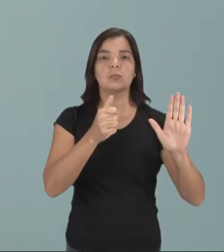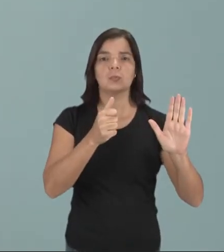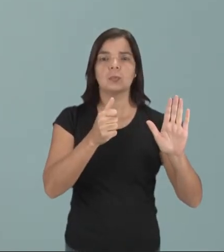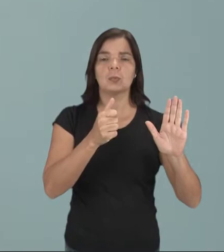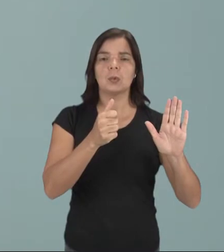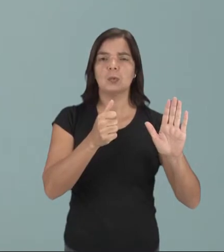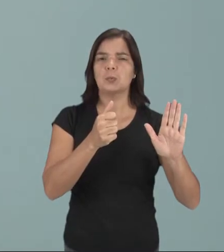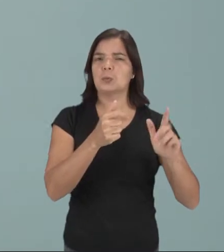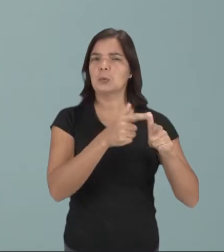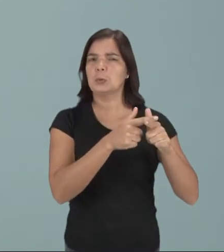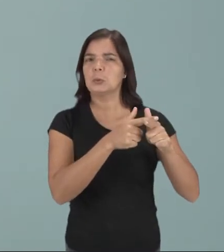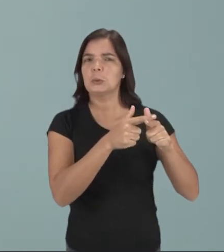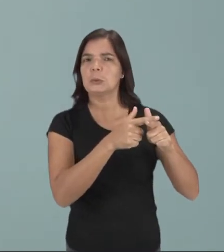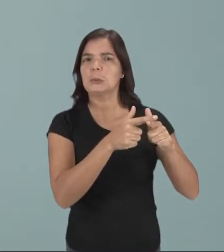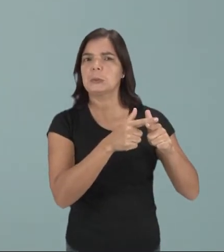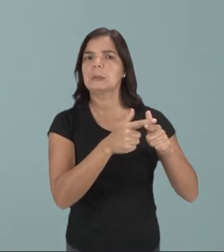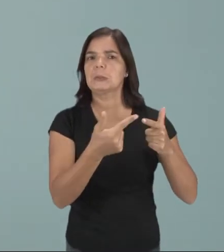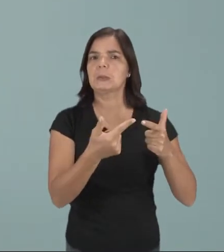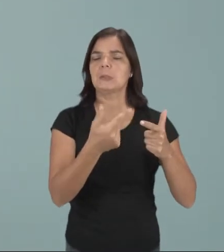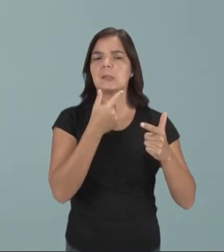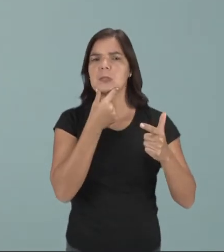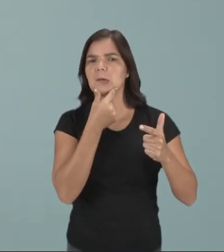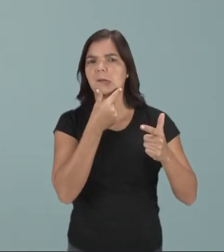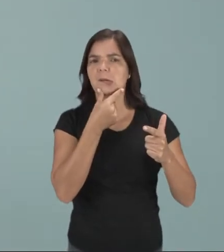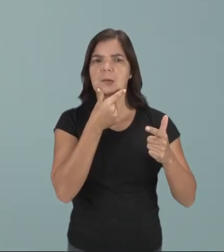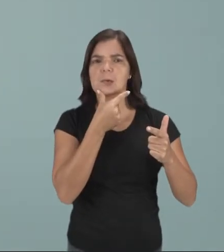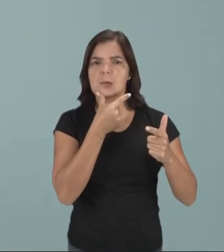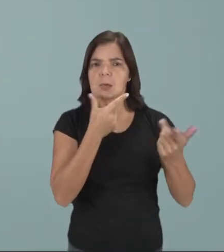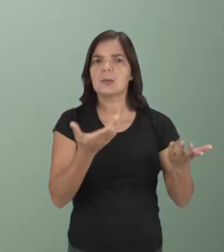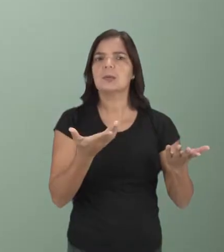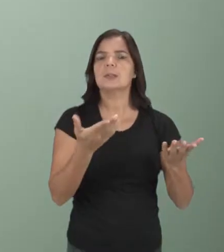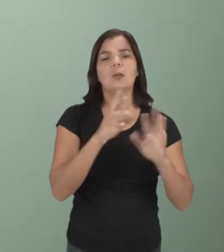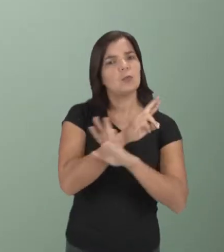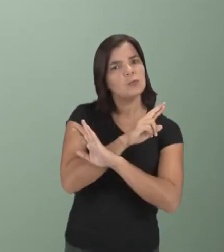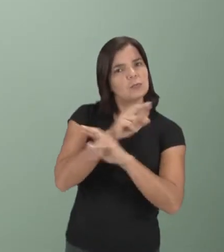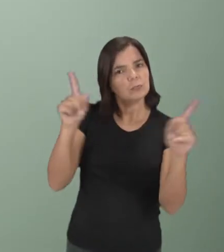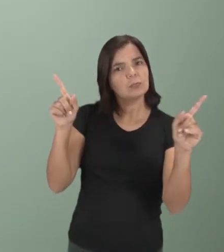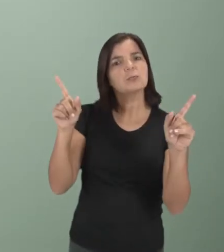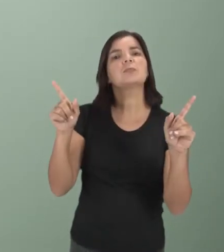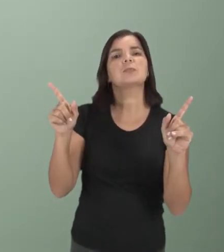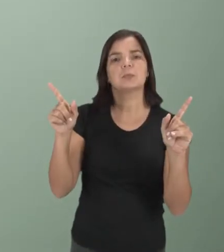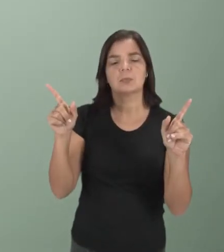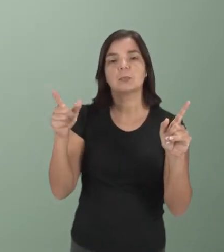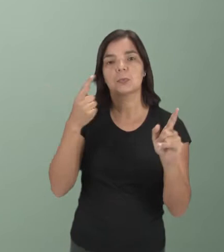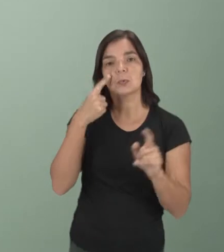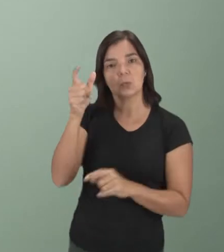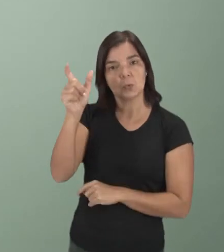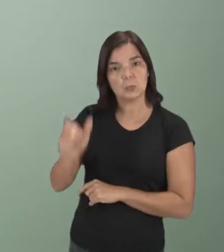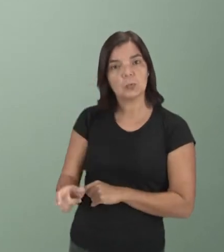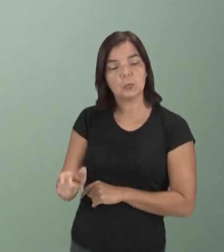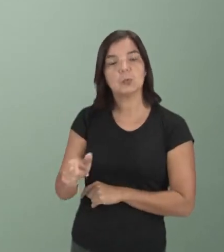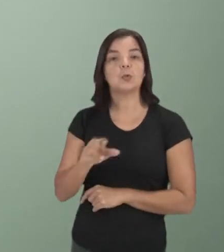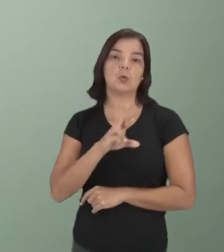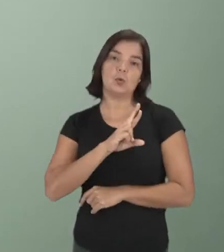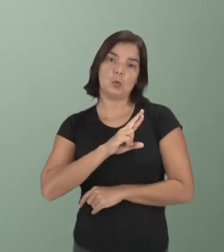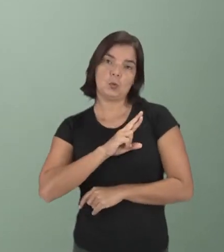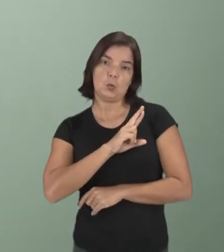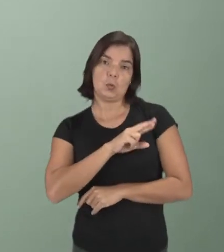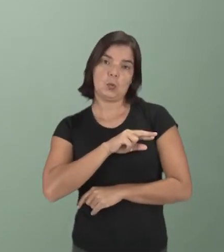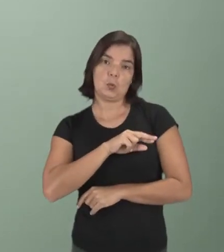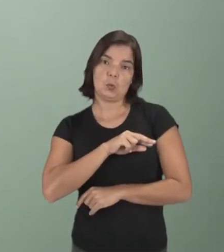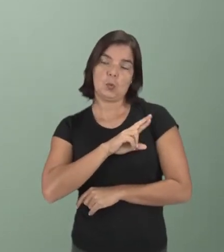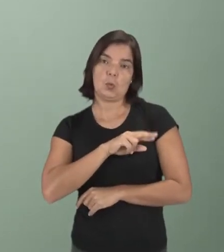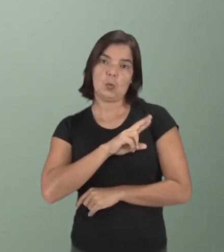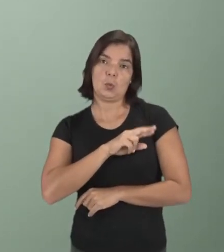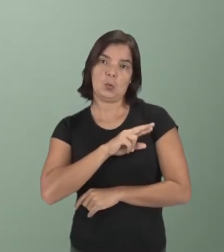muitos defeitos, completamente diferente daquela que se via no romantismo. Então,